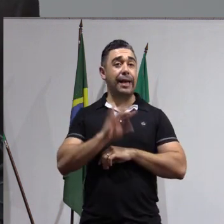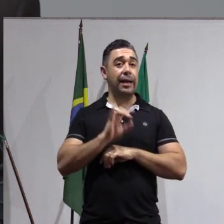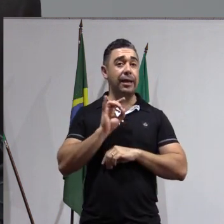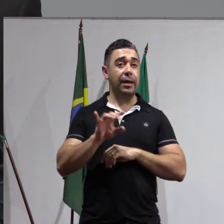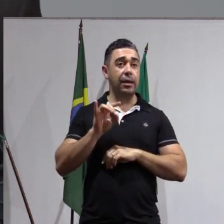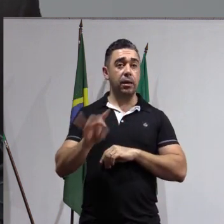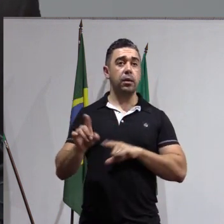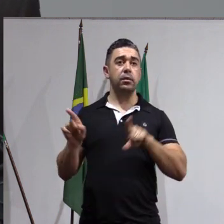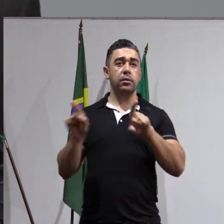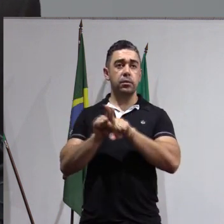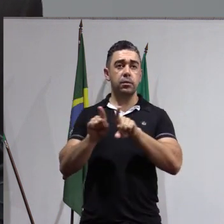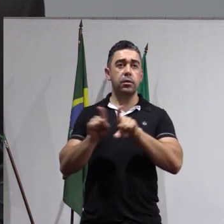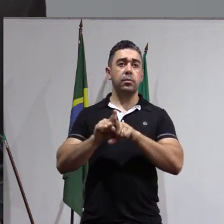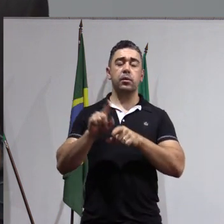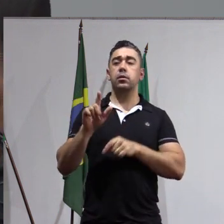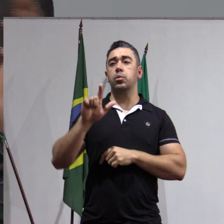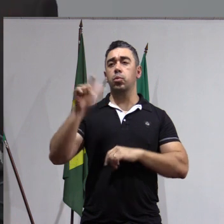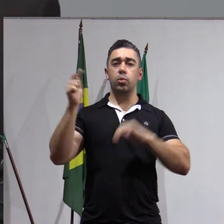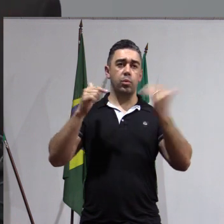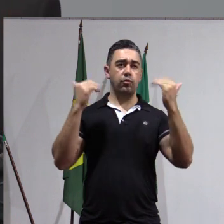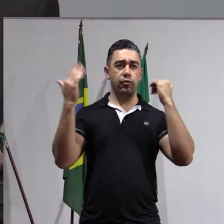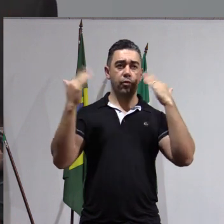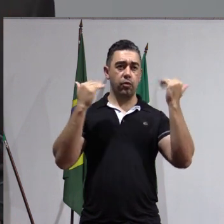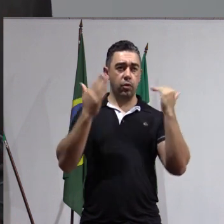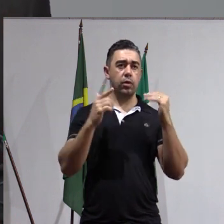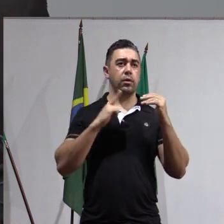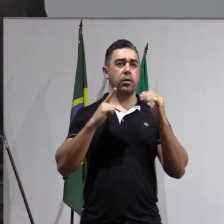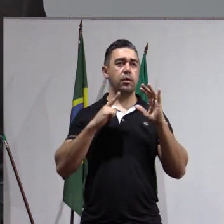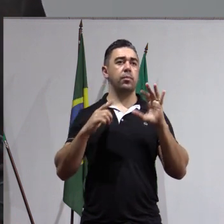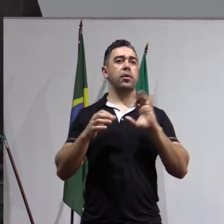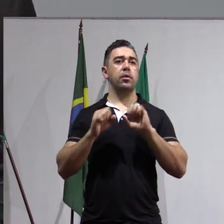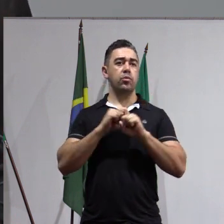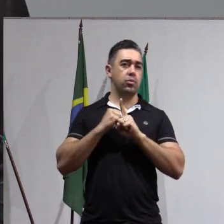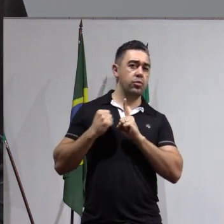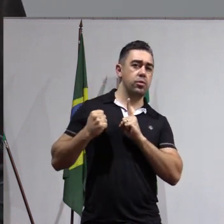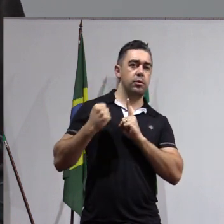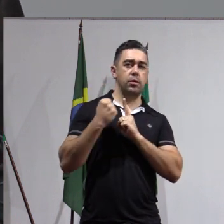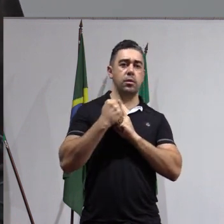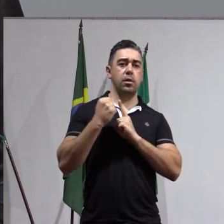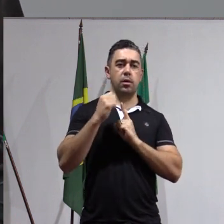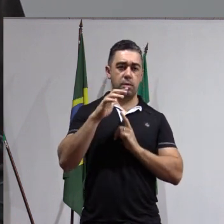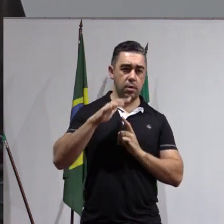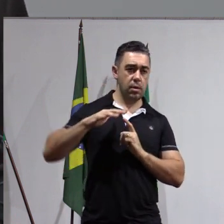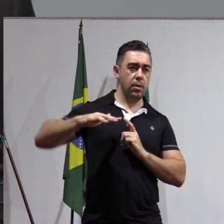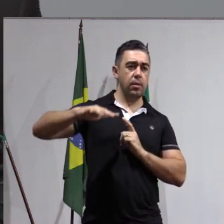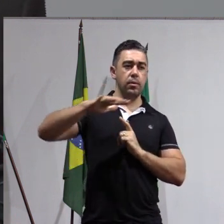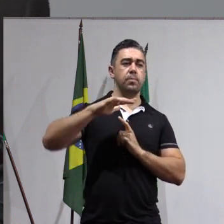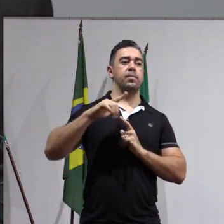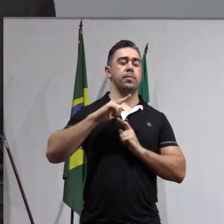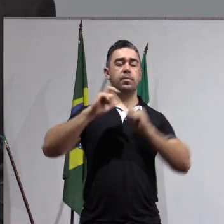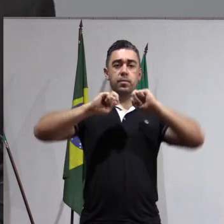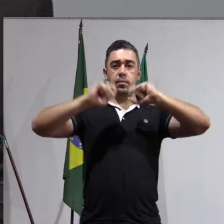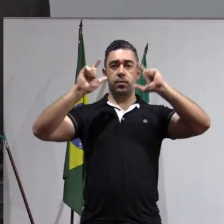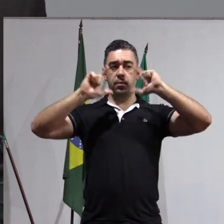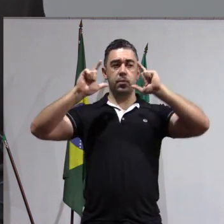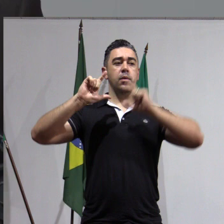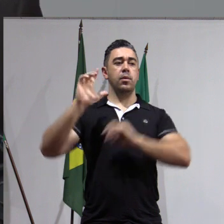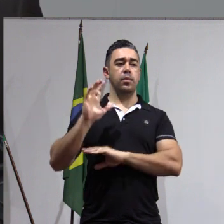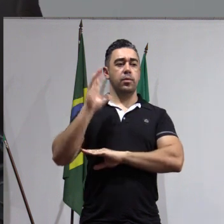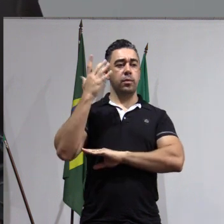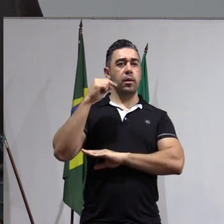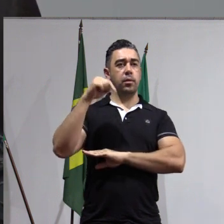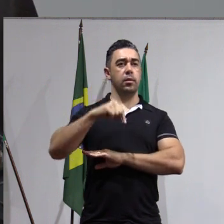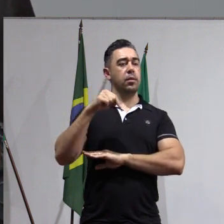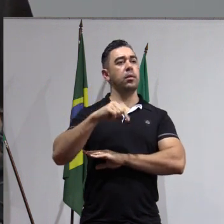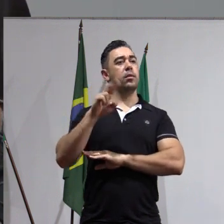as entidades independentes, as entidades da sociedade civil, enfim, tão atentas àquilo que acontece na